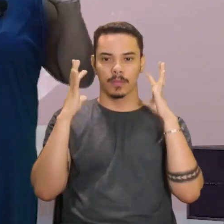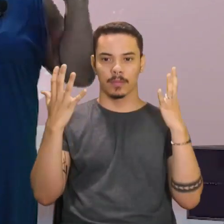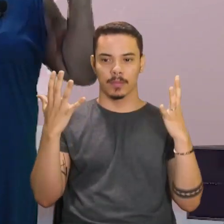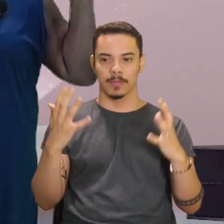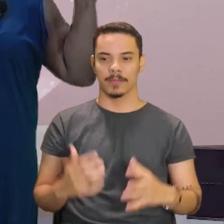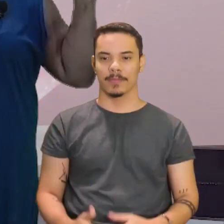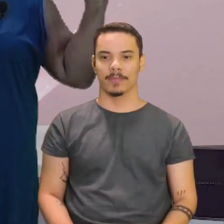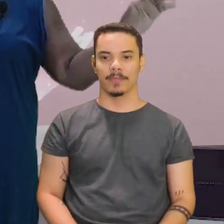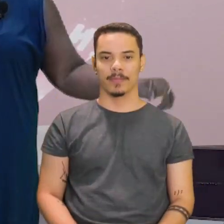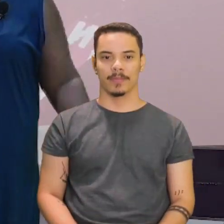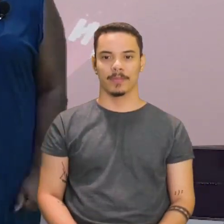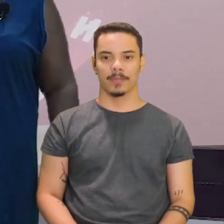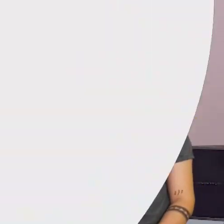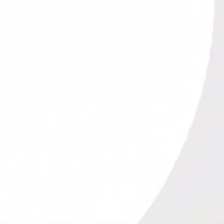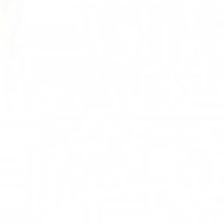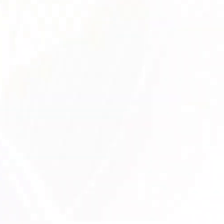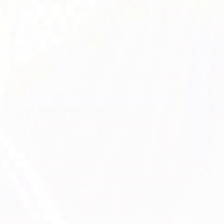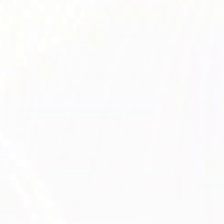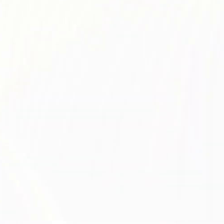É isso aí.